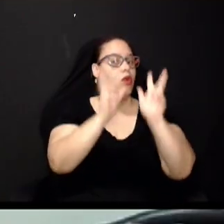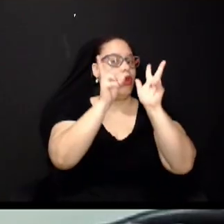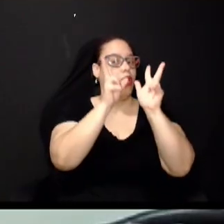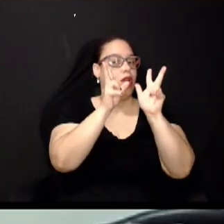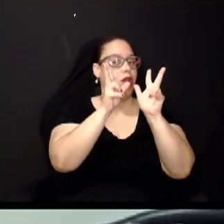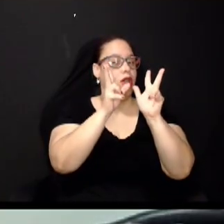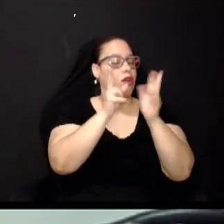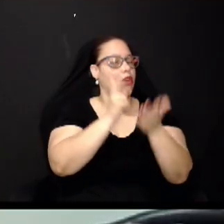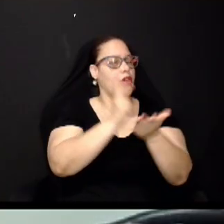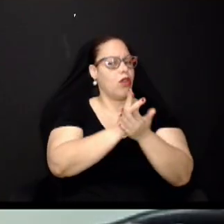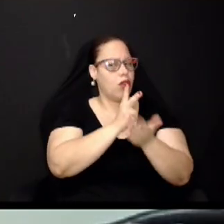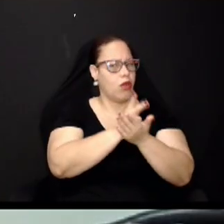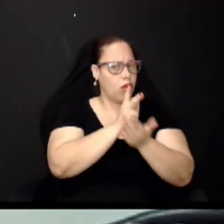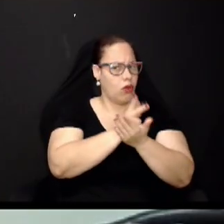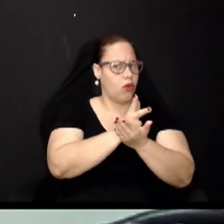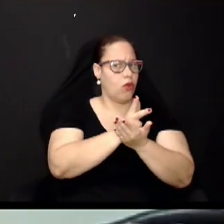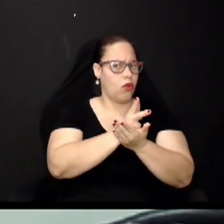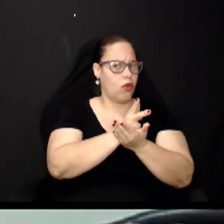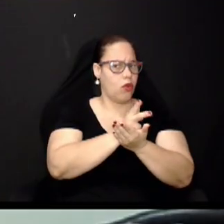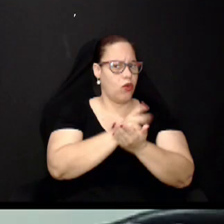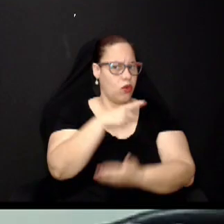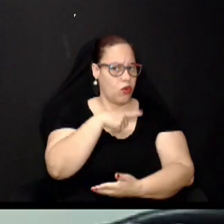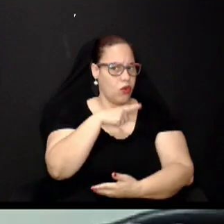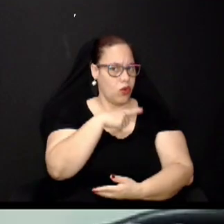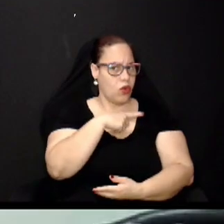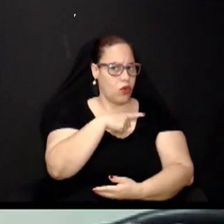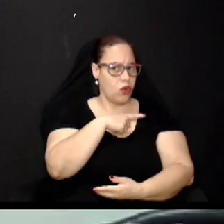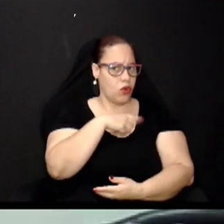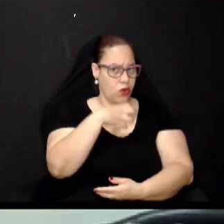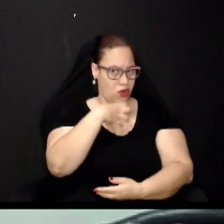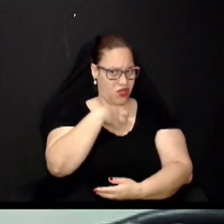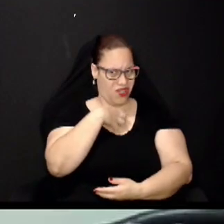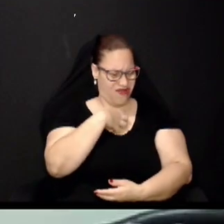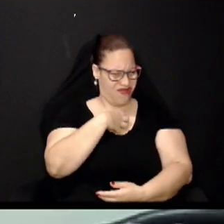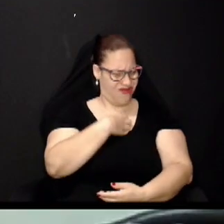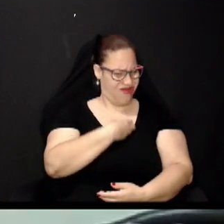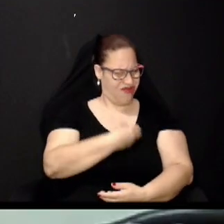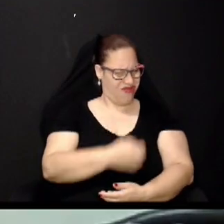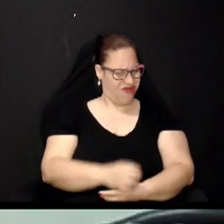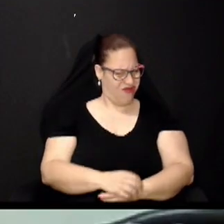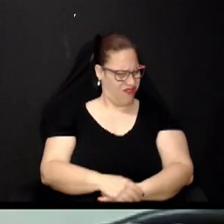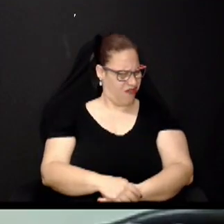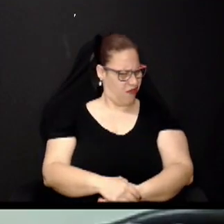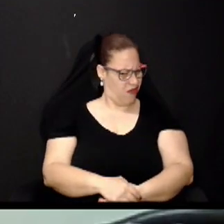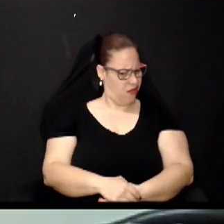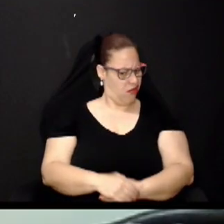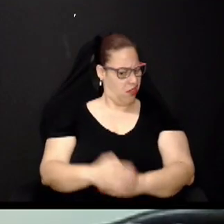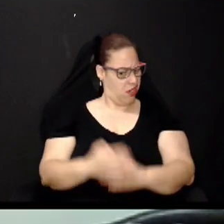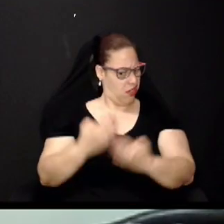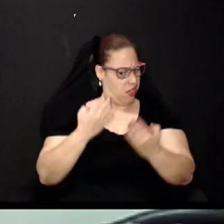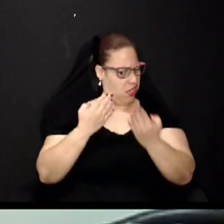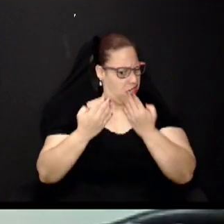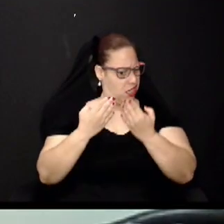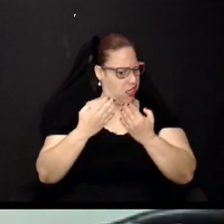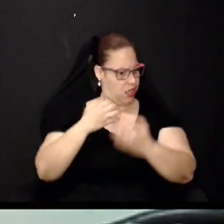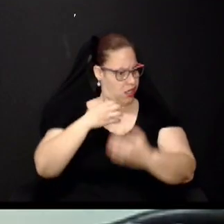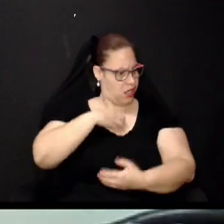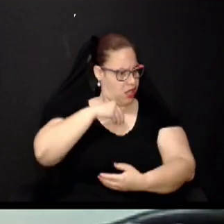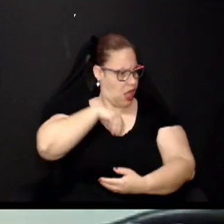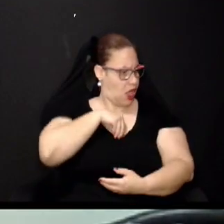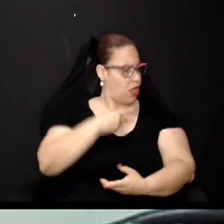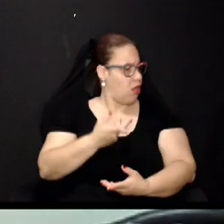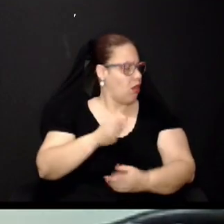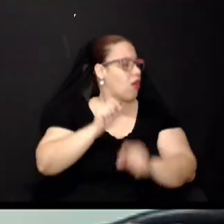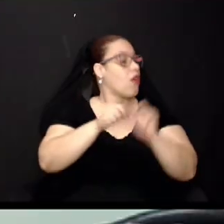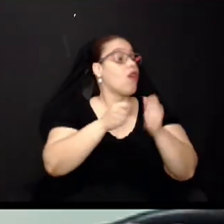Sempre sempre quando a gente sente um desconforto interno, isso quer dizer alguma coisa. E às vezes,